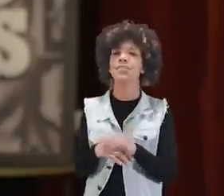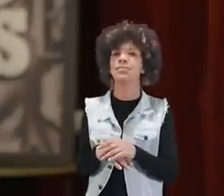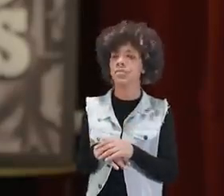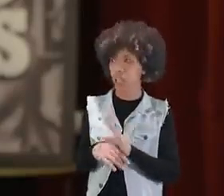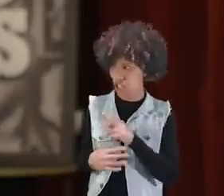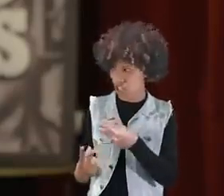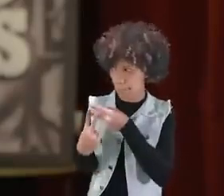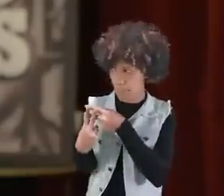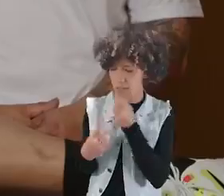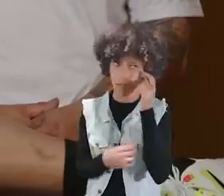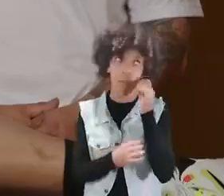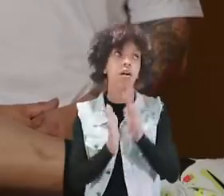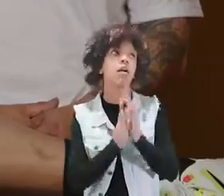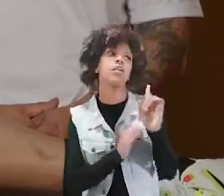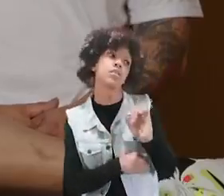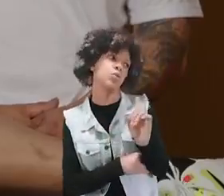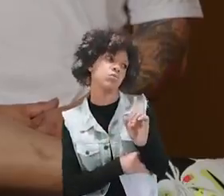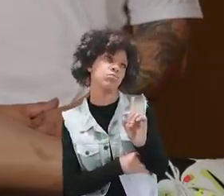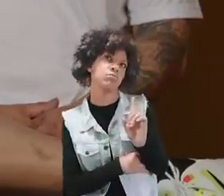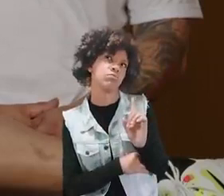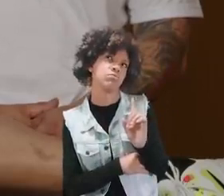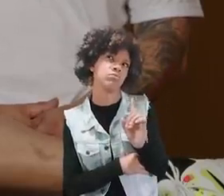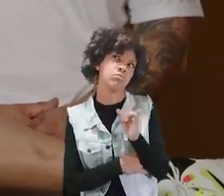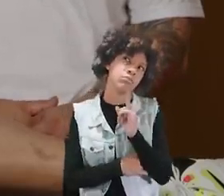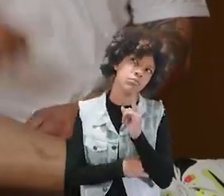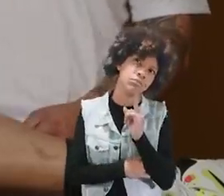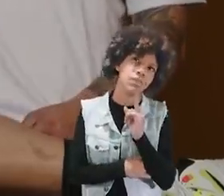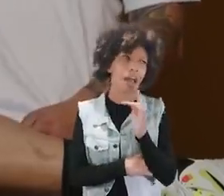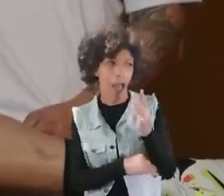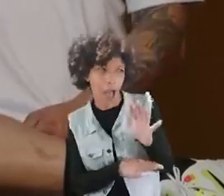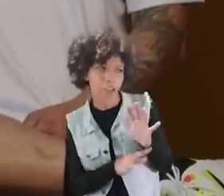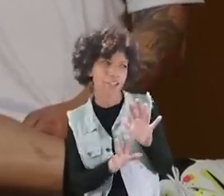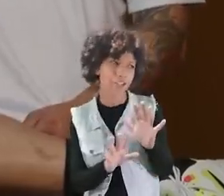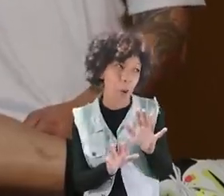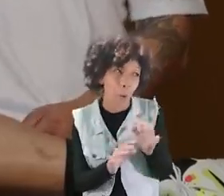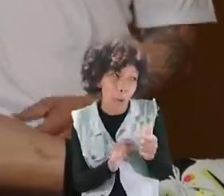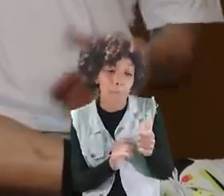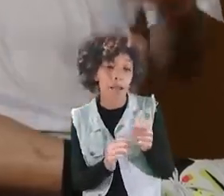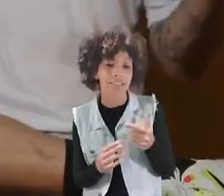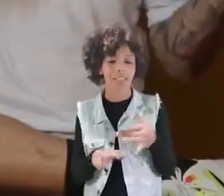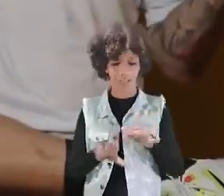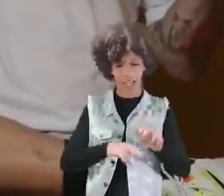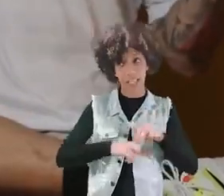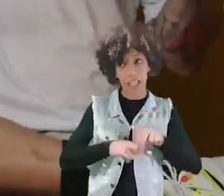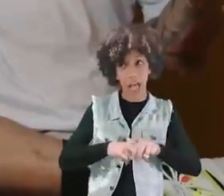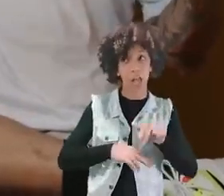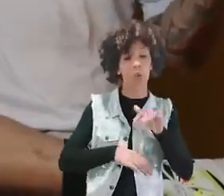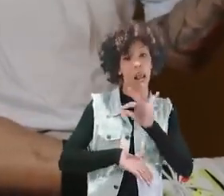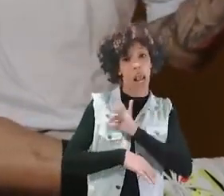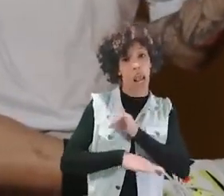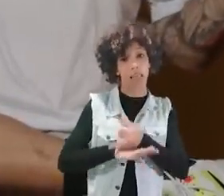cara vocês já foram presos Graças a Deus não detido assim na hora assim no final do jogo fica